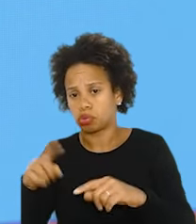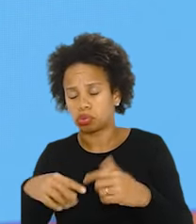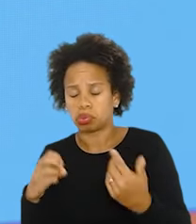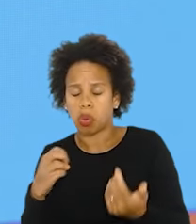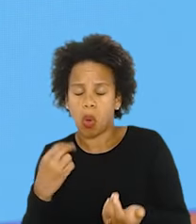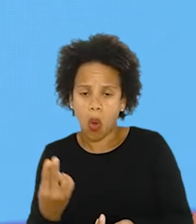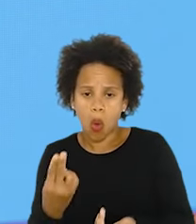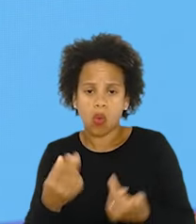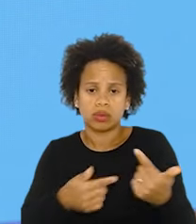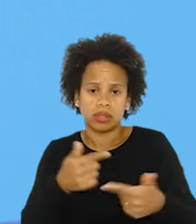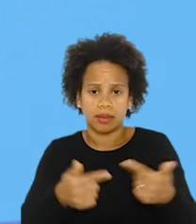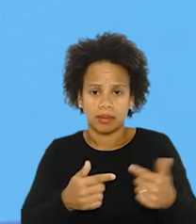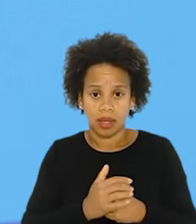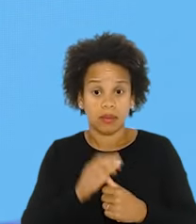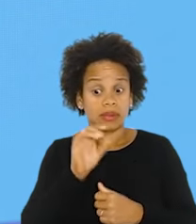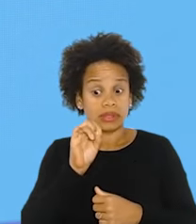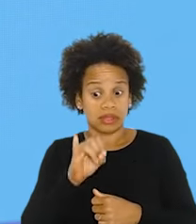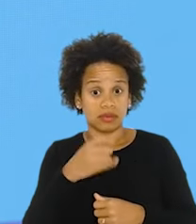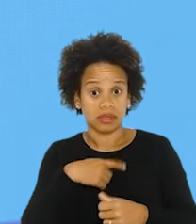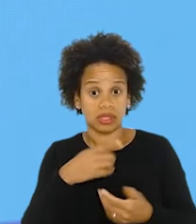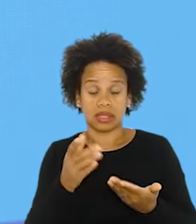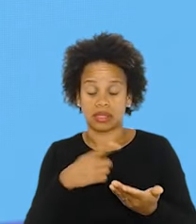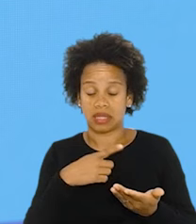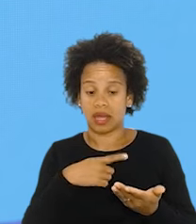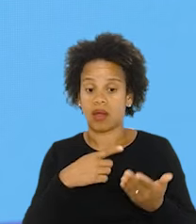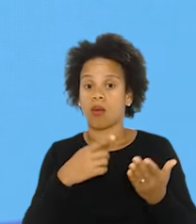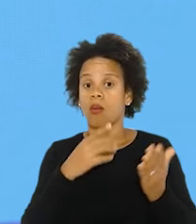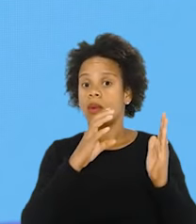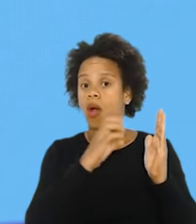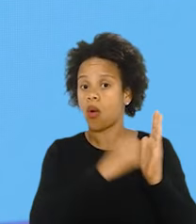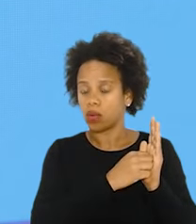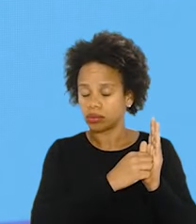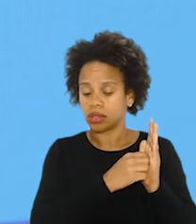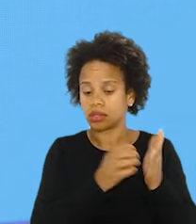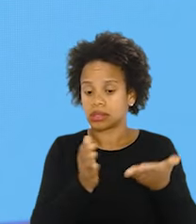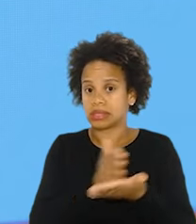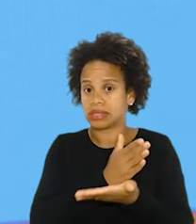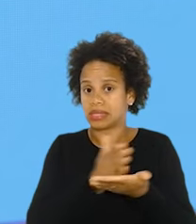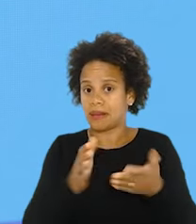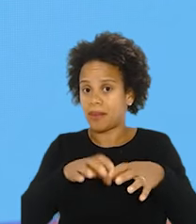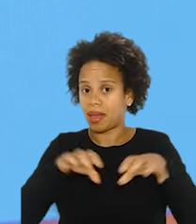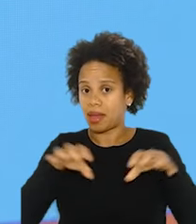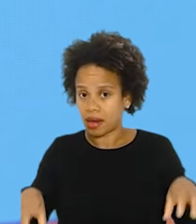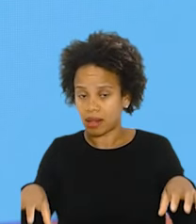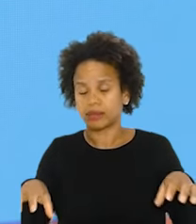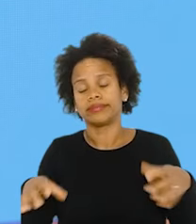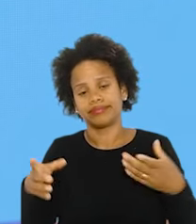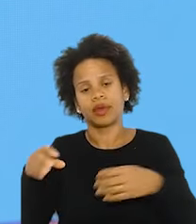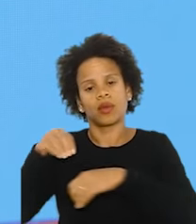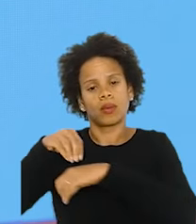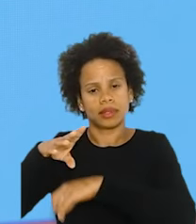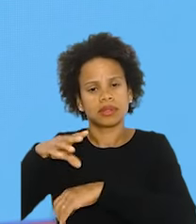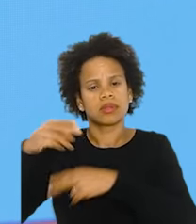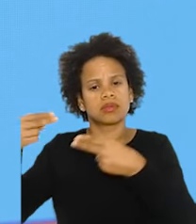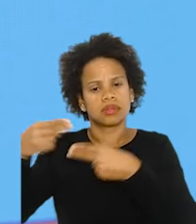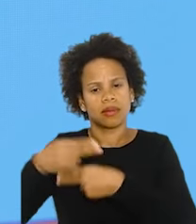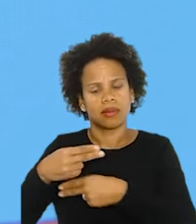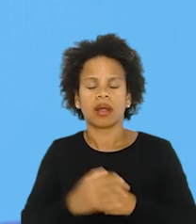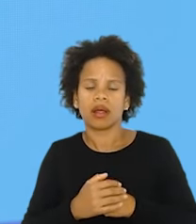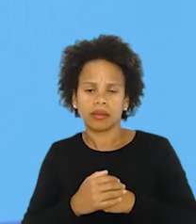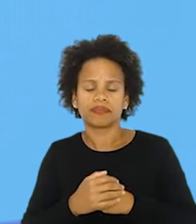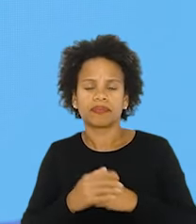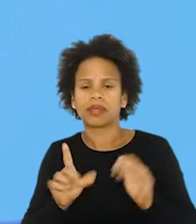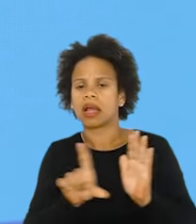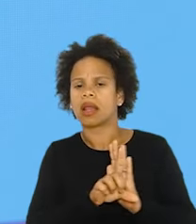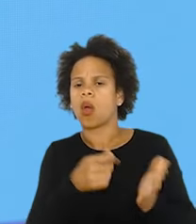mesmo se você não tiver uma conta apartada uma conta pessoa jurídica por exemplo que é inclusive vale a pena ressaltar que é uma recomendação do sebrai não tem